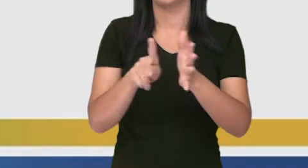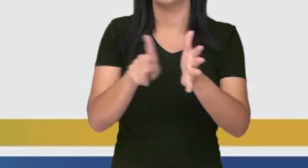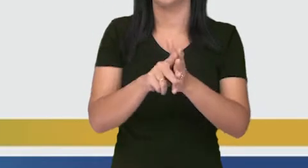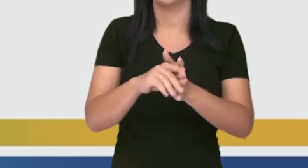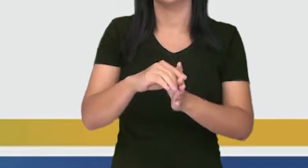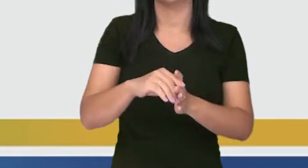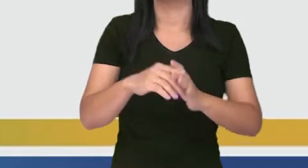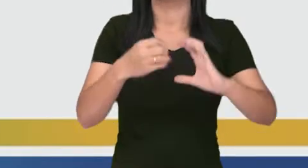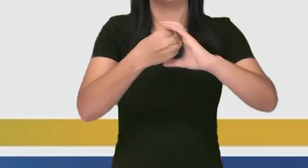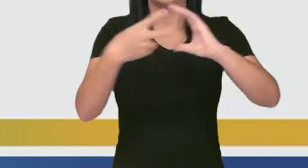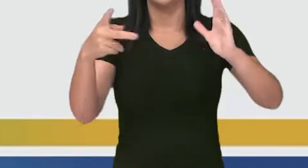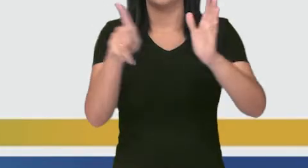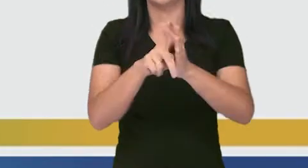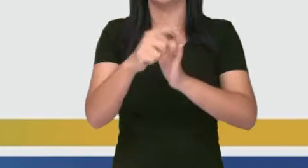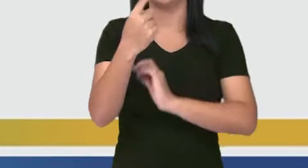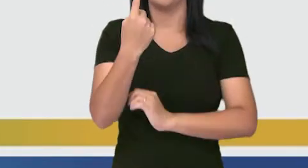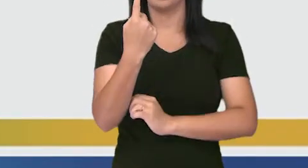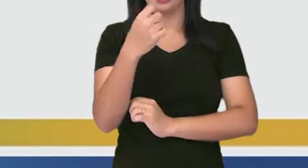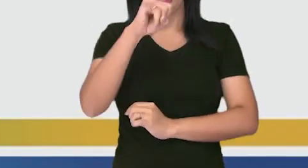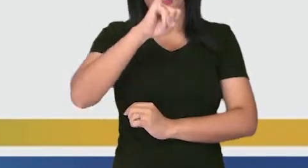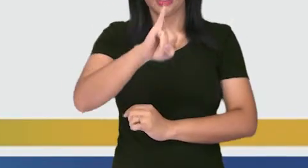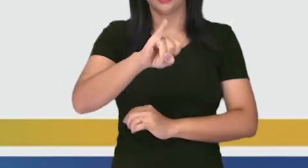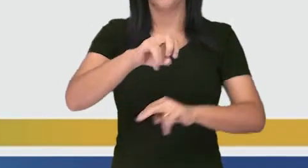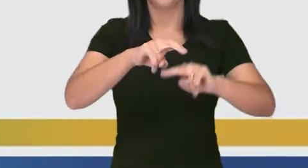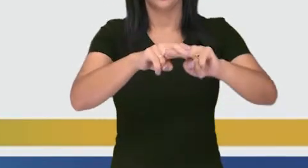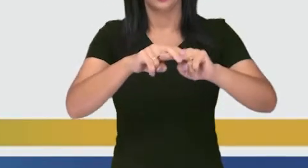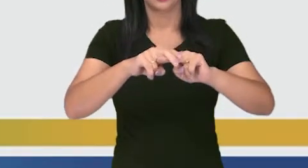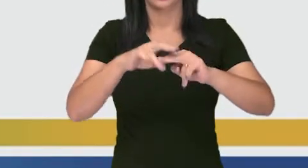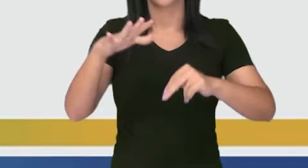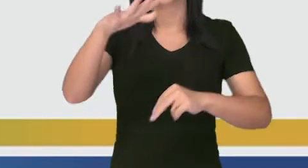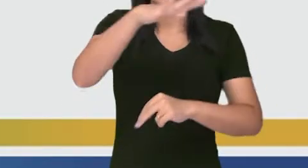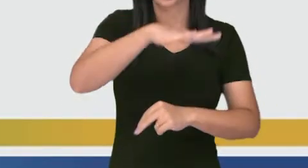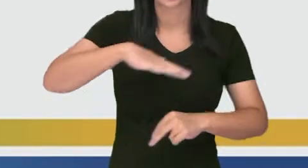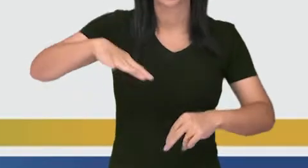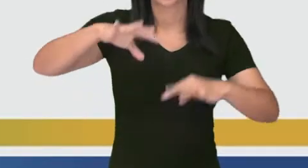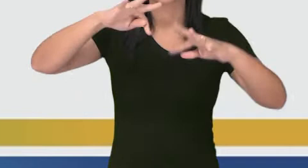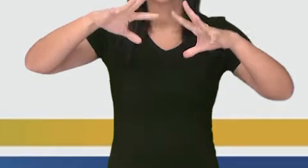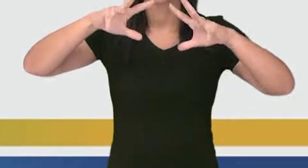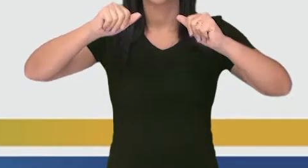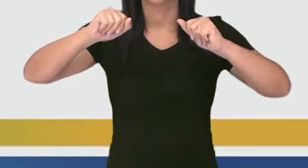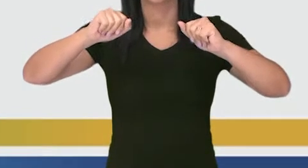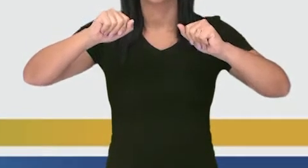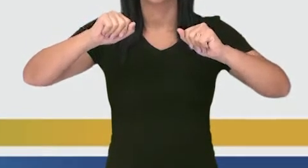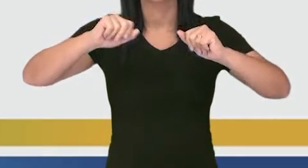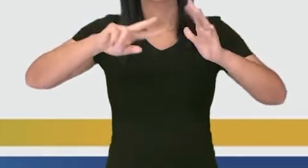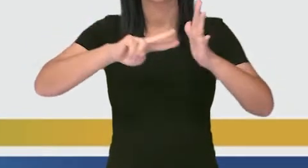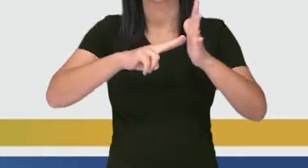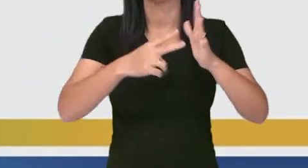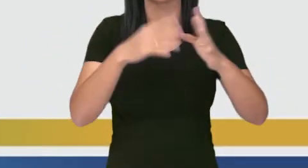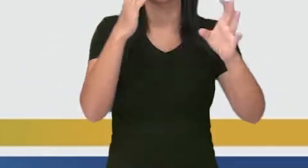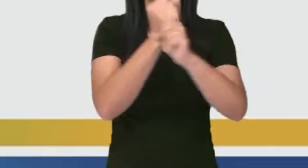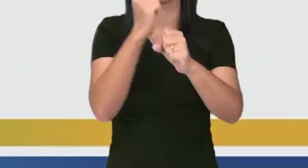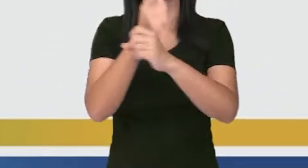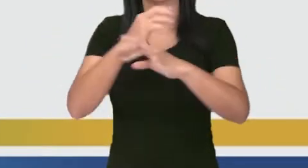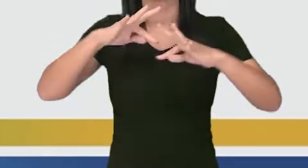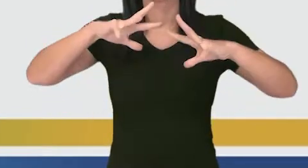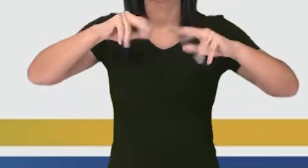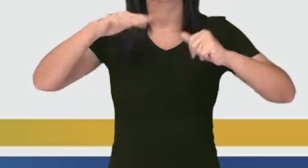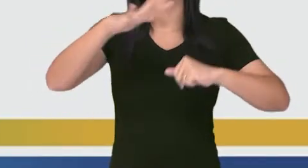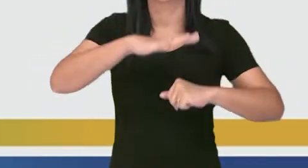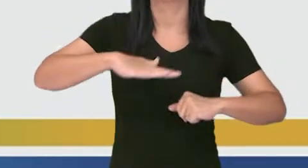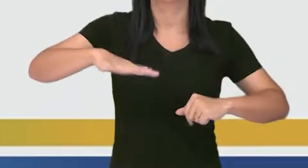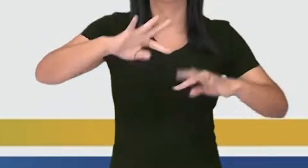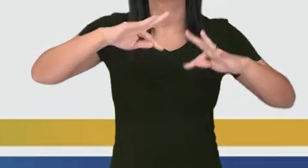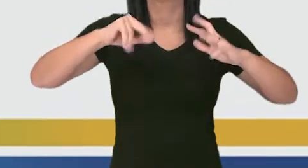consequentemente a área total do histograma é igual a soma das áreas de